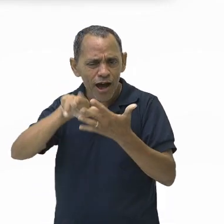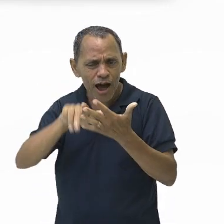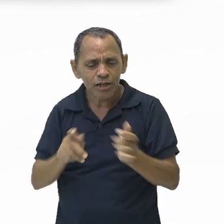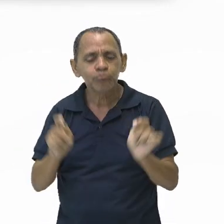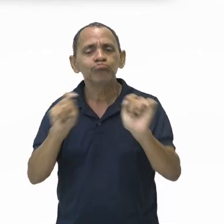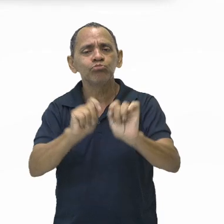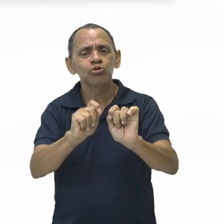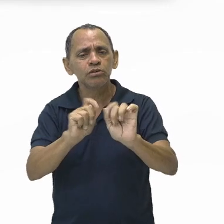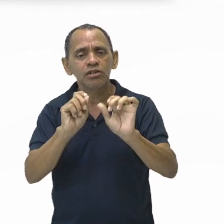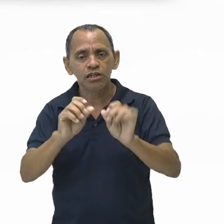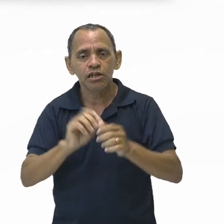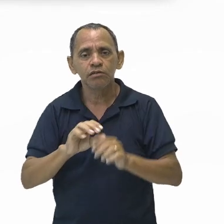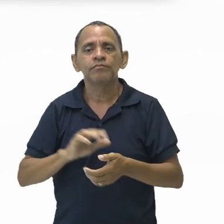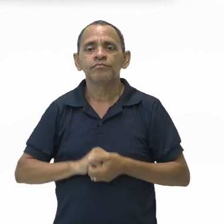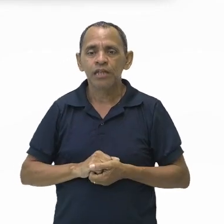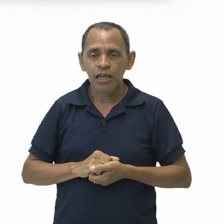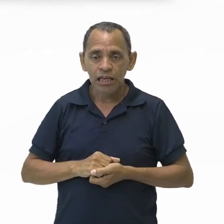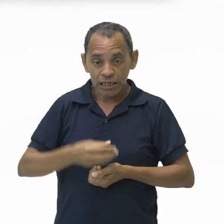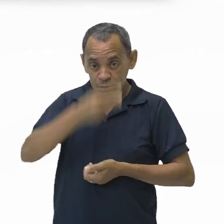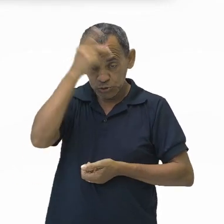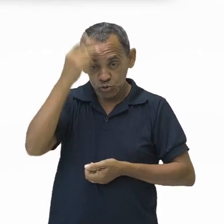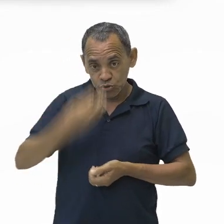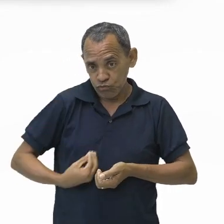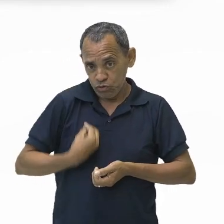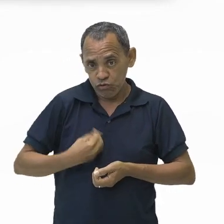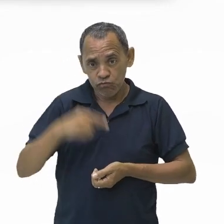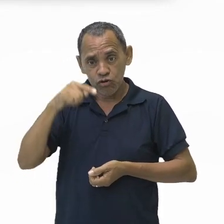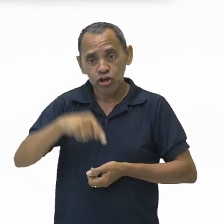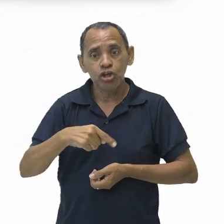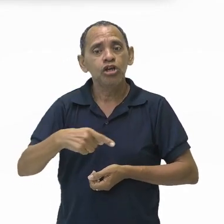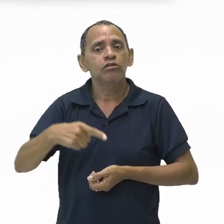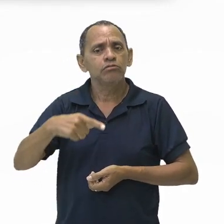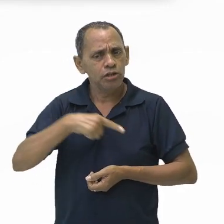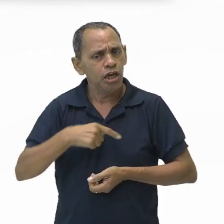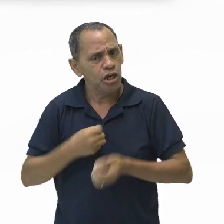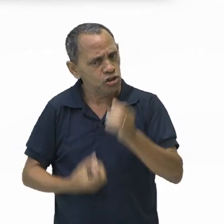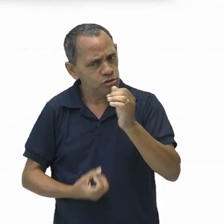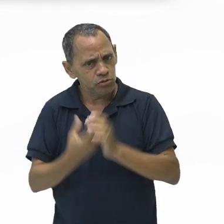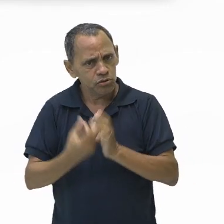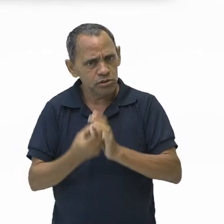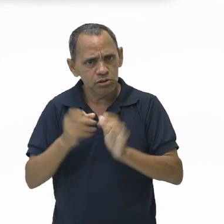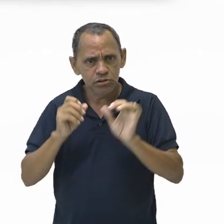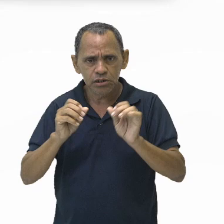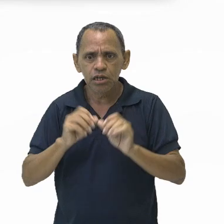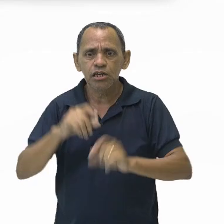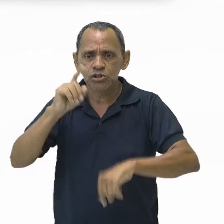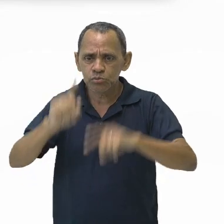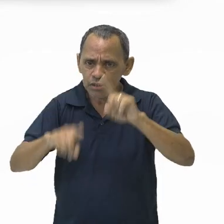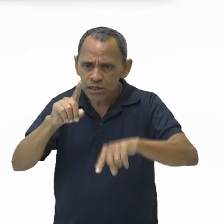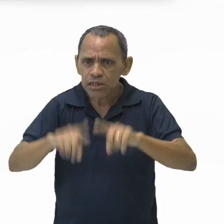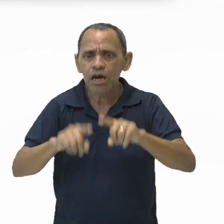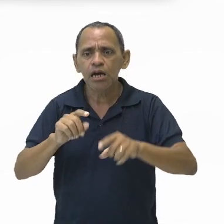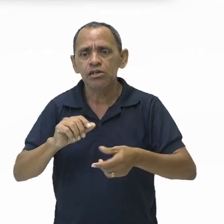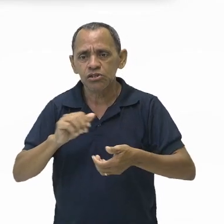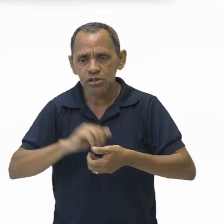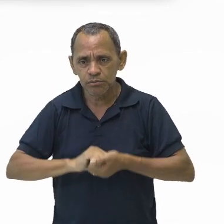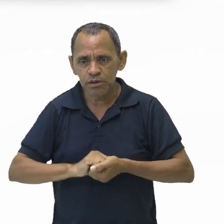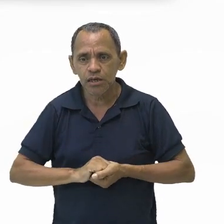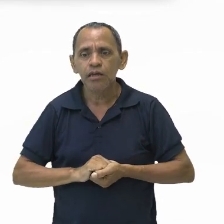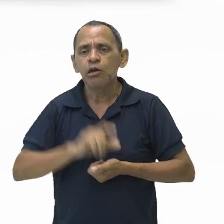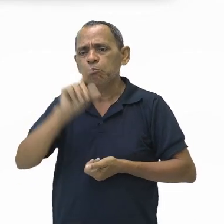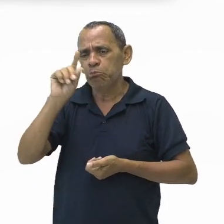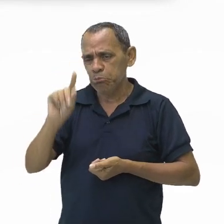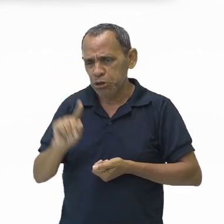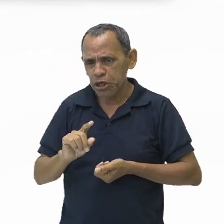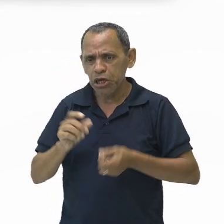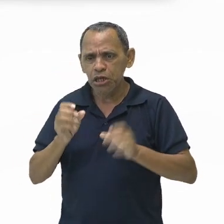que o Amazônia teve, né, e que as comunidades ainda têm, de produzir, né, esses produtos ali em pequena escala, em